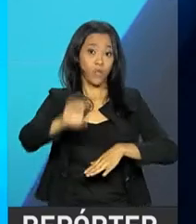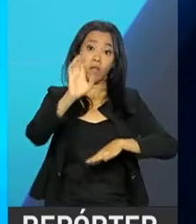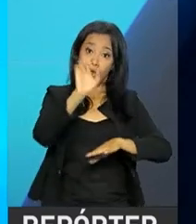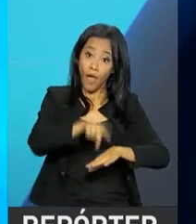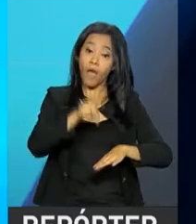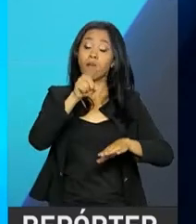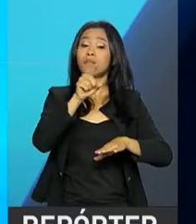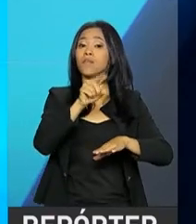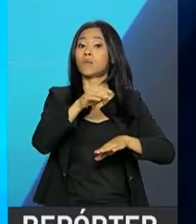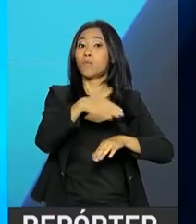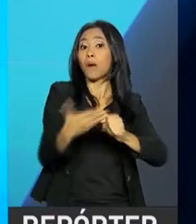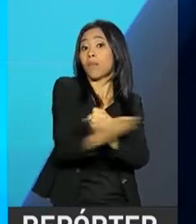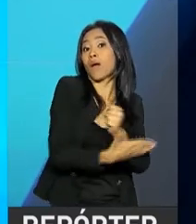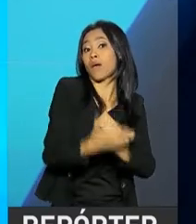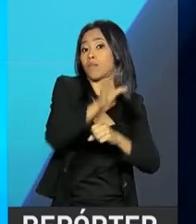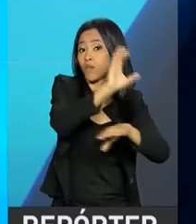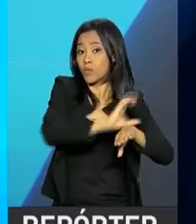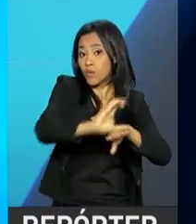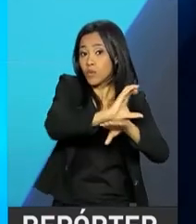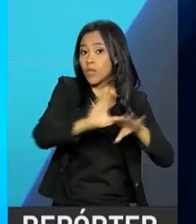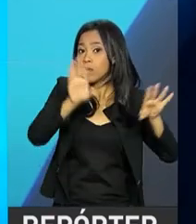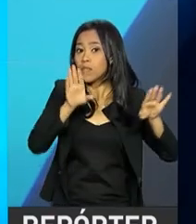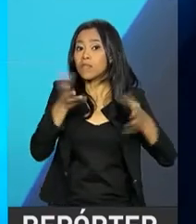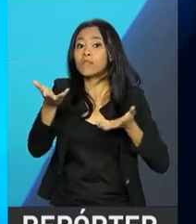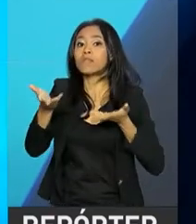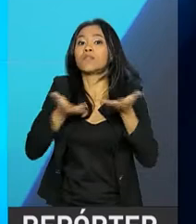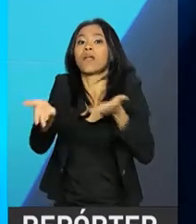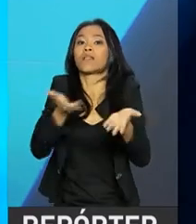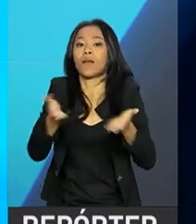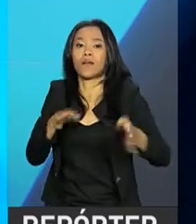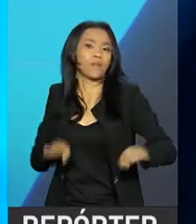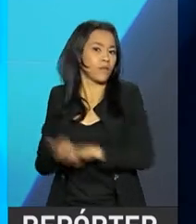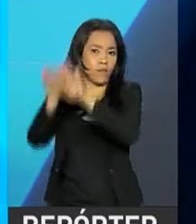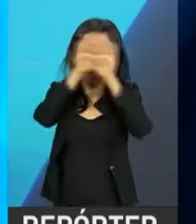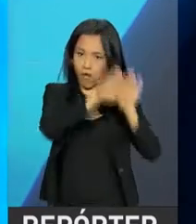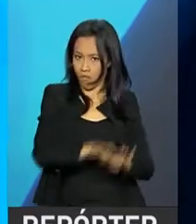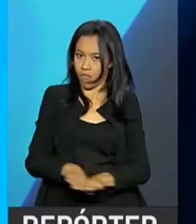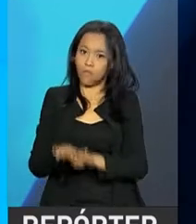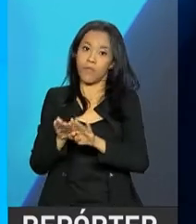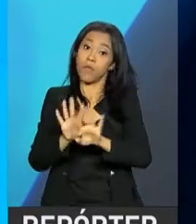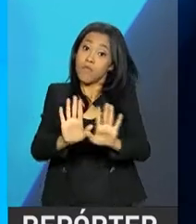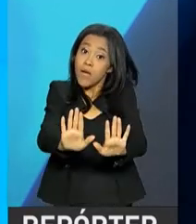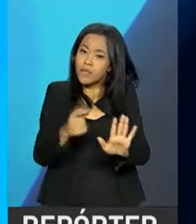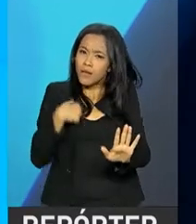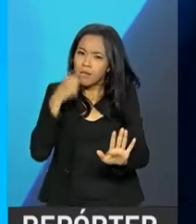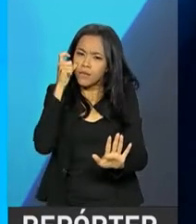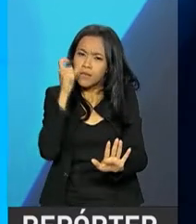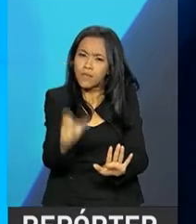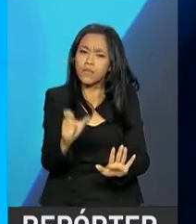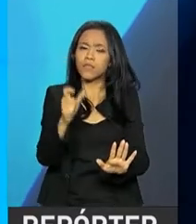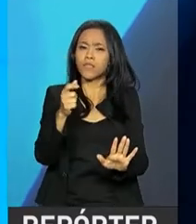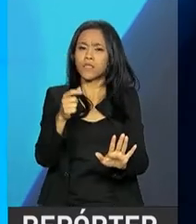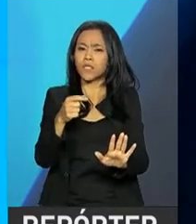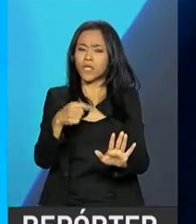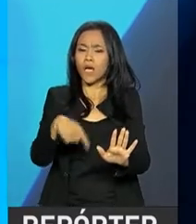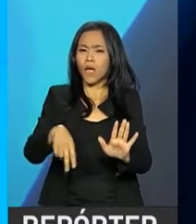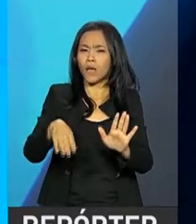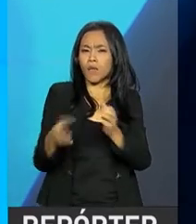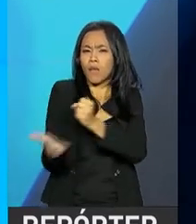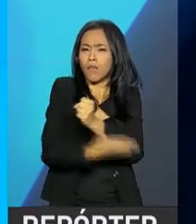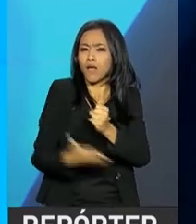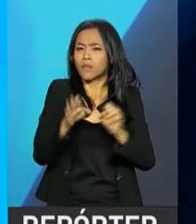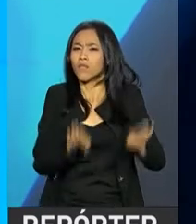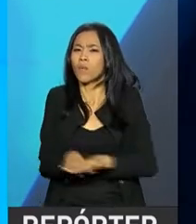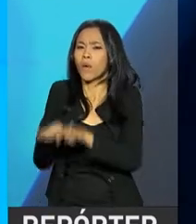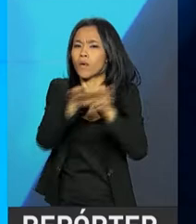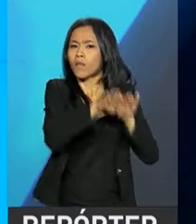princípio da igualdade. Você tem que tratar igualmente a todos. Mas é interessante, o princípio da igualdade, ele leva em